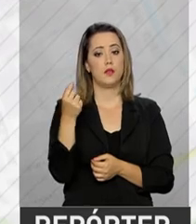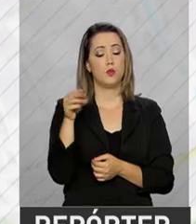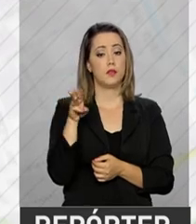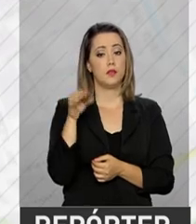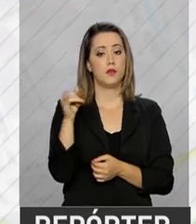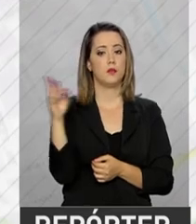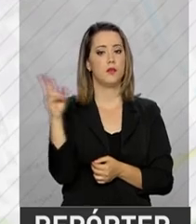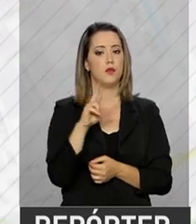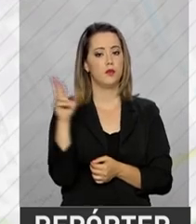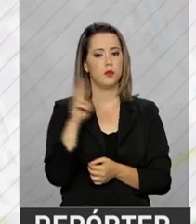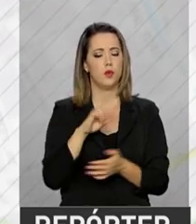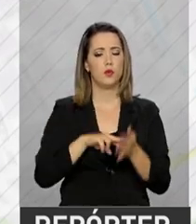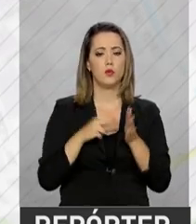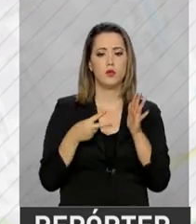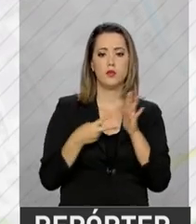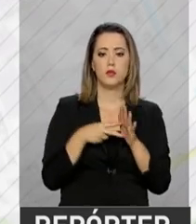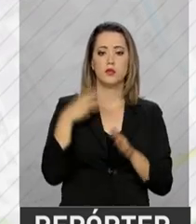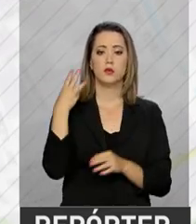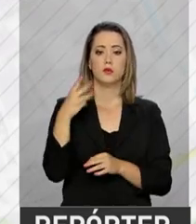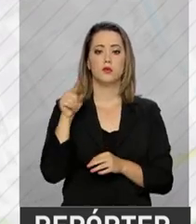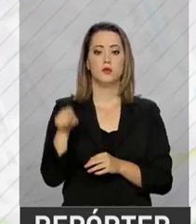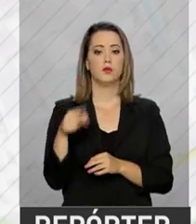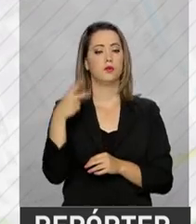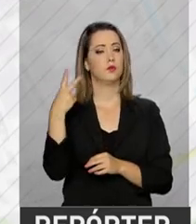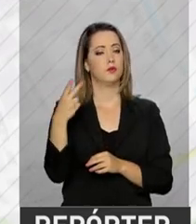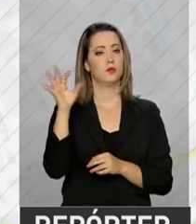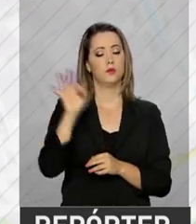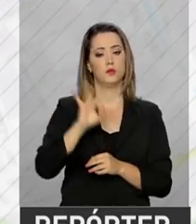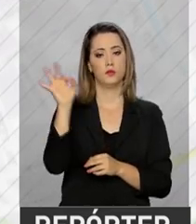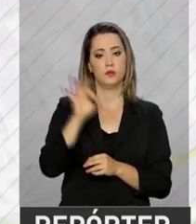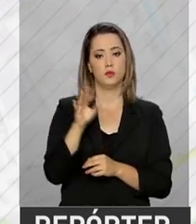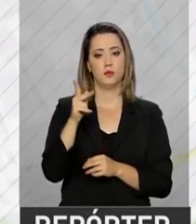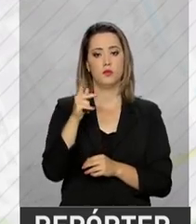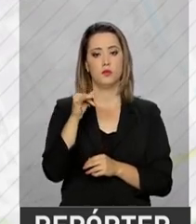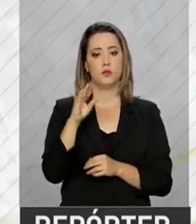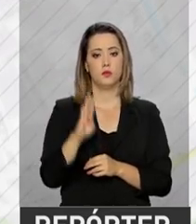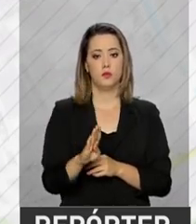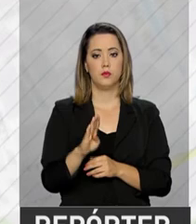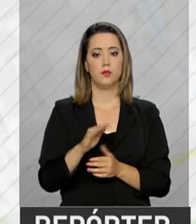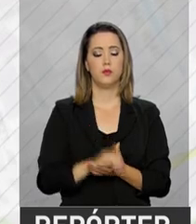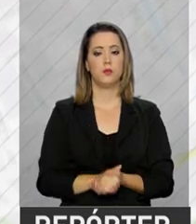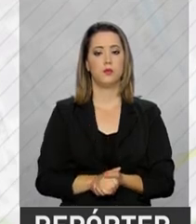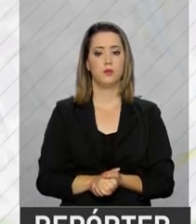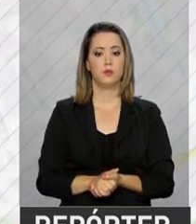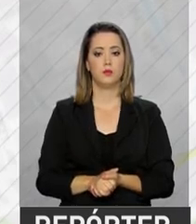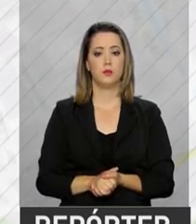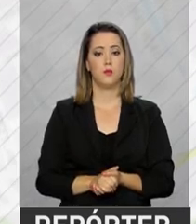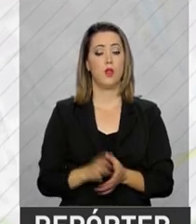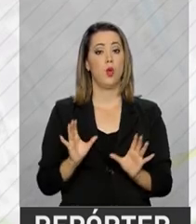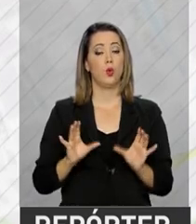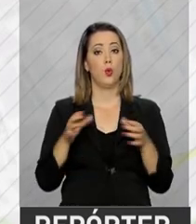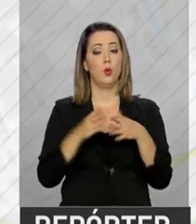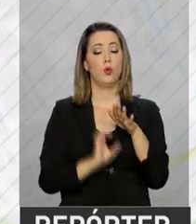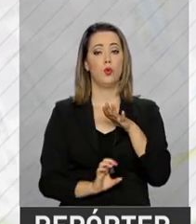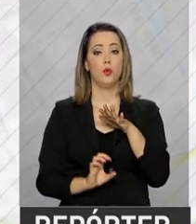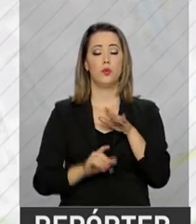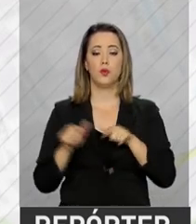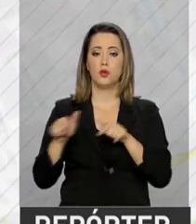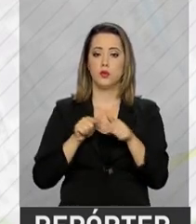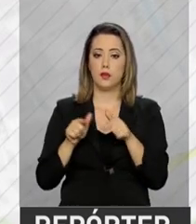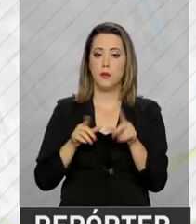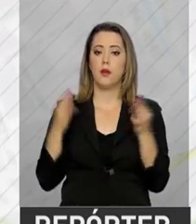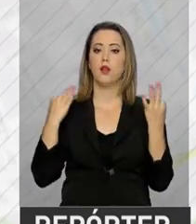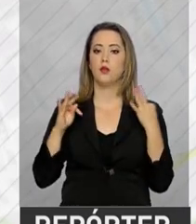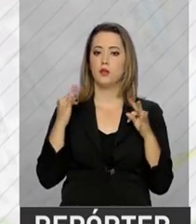de reais o que representou 3,2 por cento do produto interno bruto na força de trabalho turismo também tem